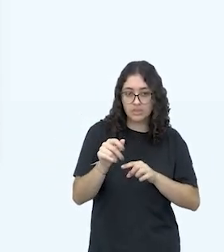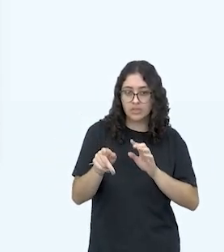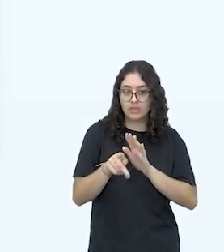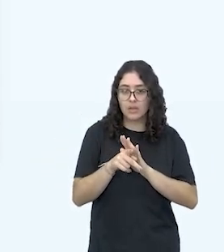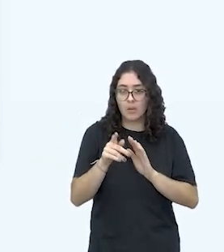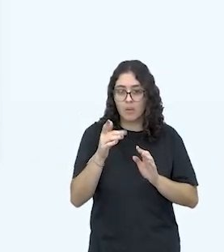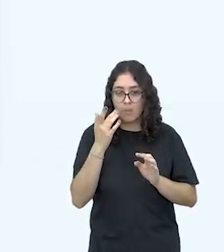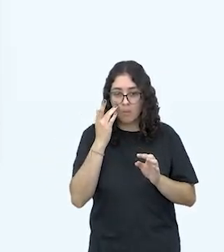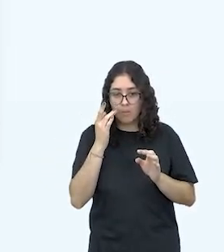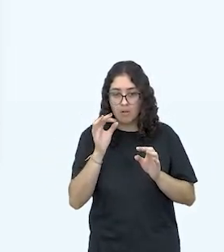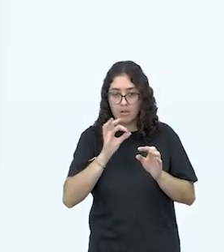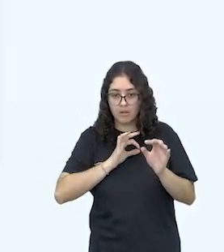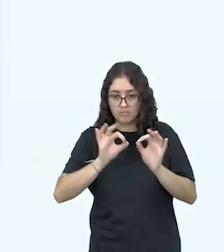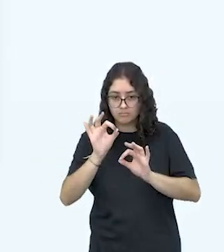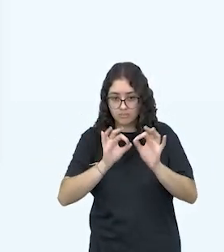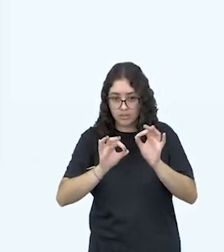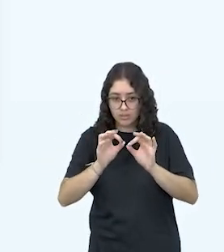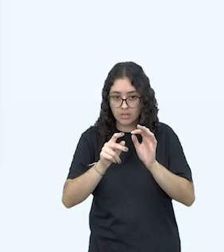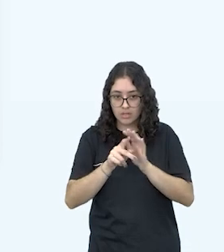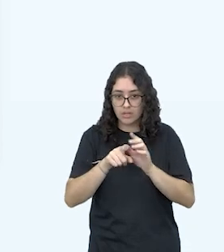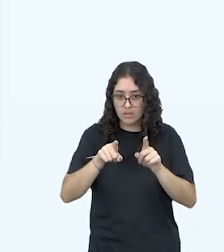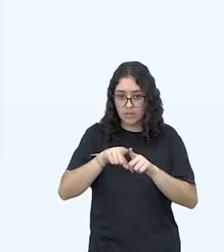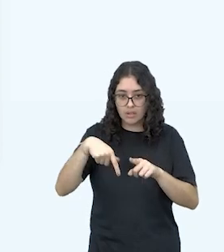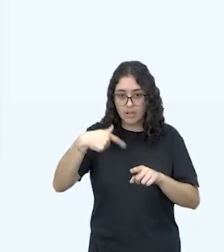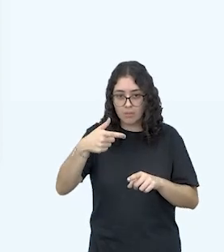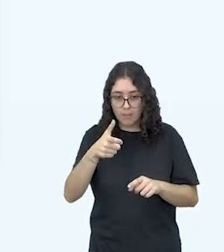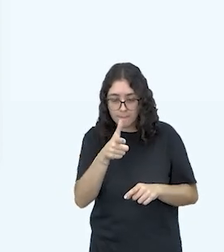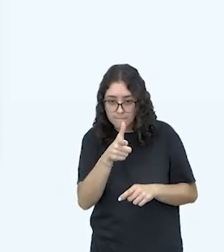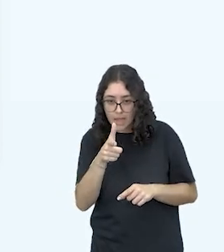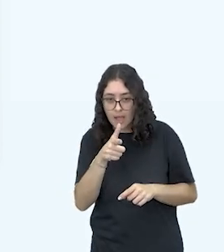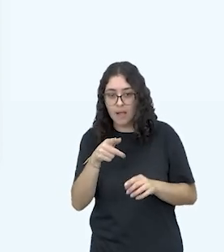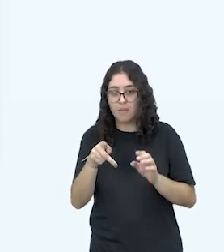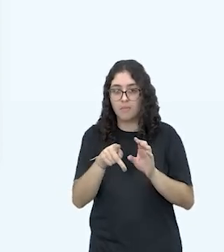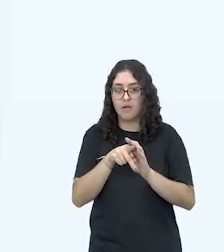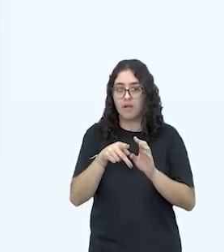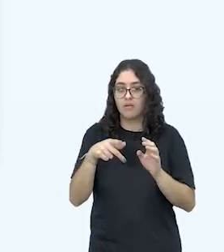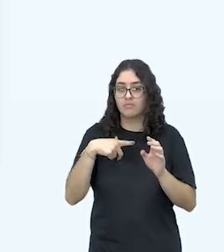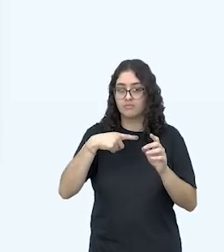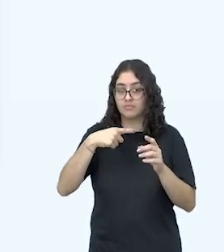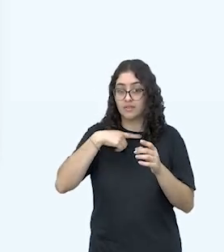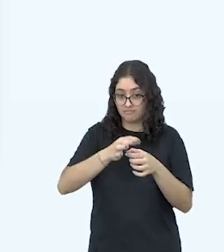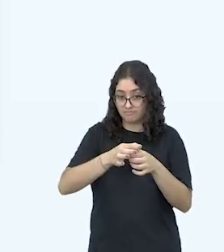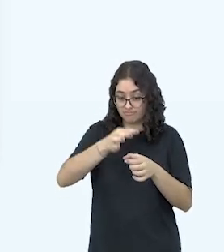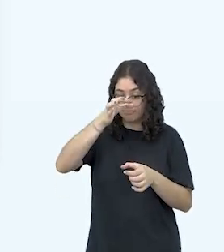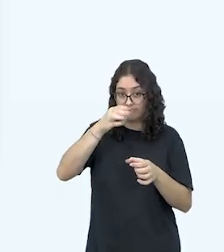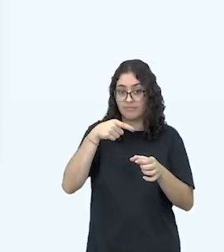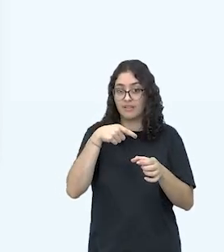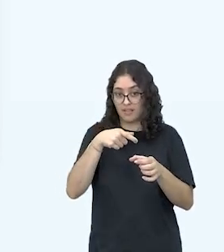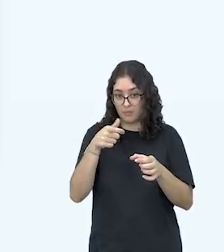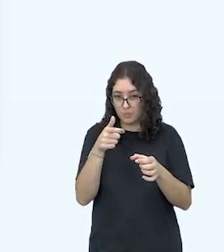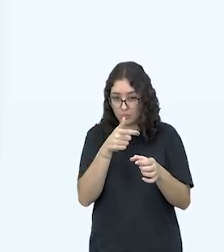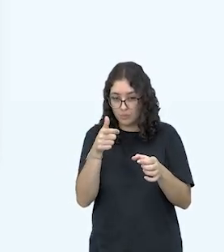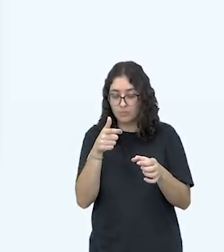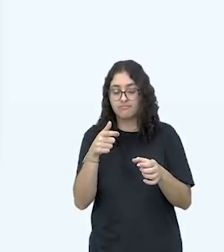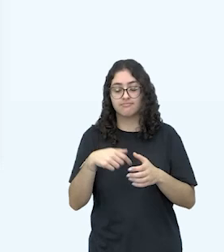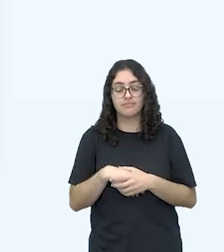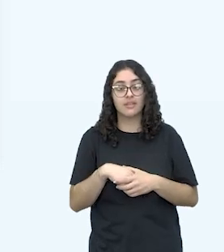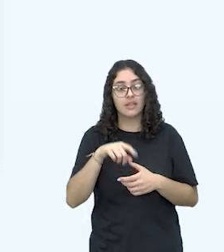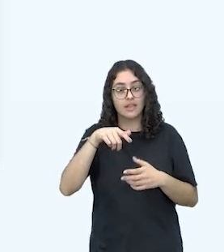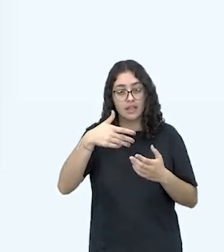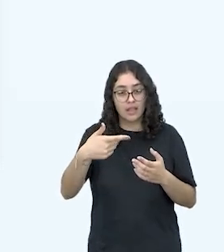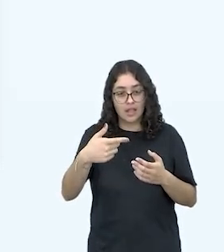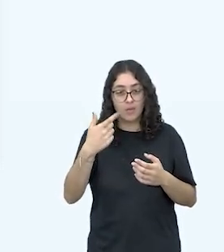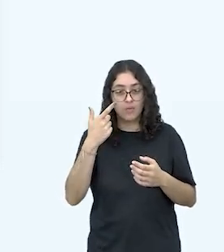são recobertas com cópias do gene e em seguida bombardeadas contra as células do tecido do caule da cana. Essas células